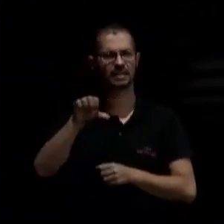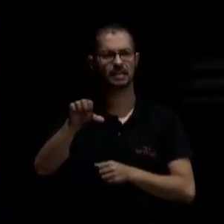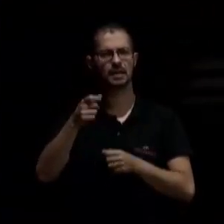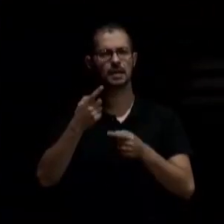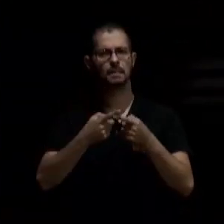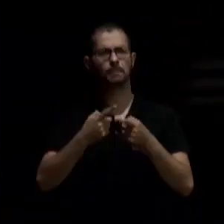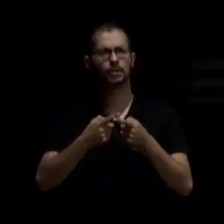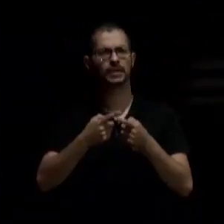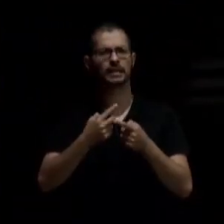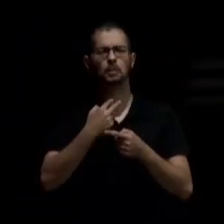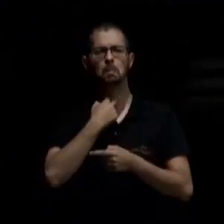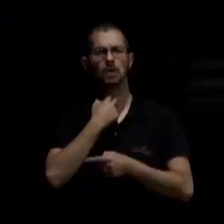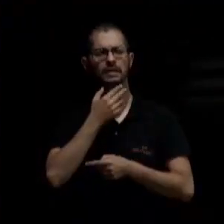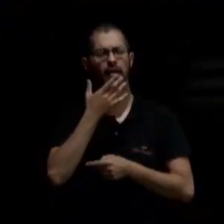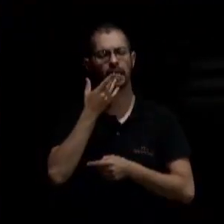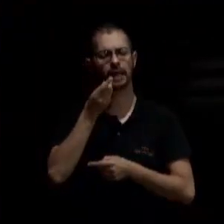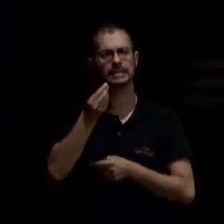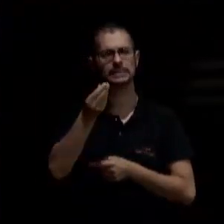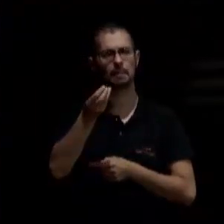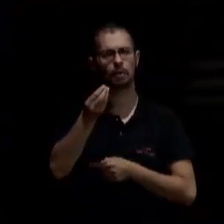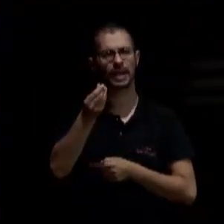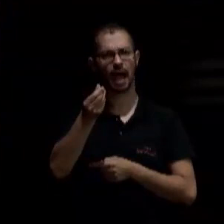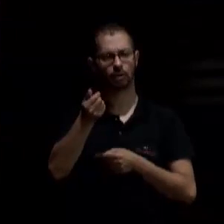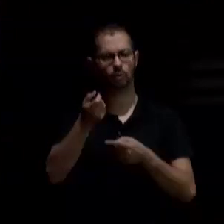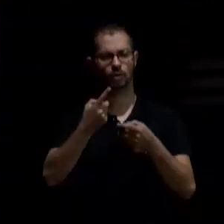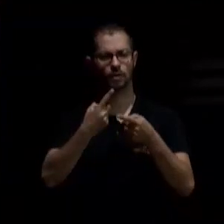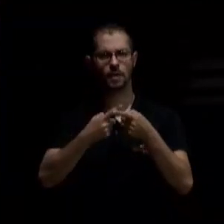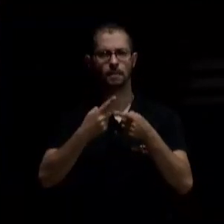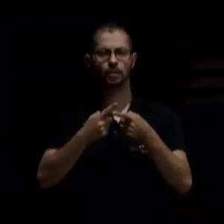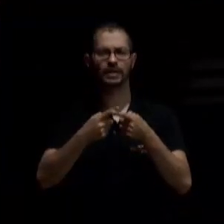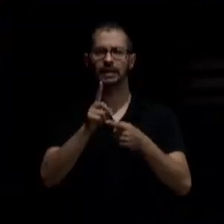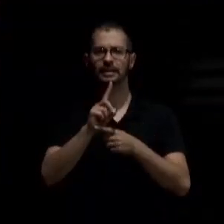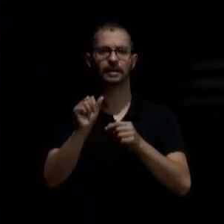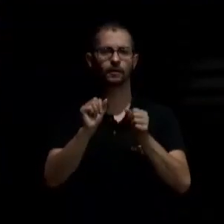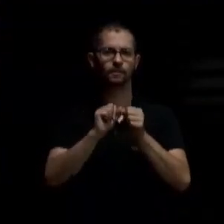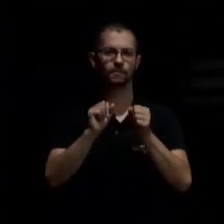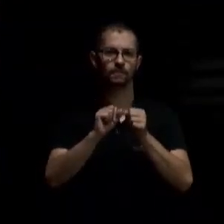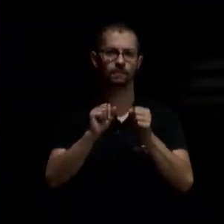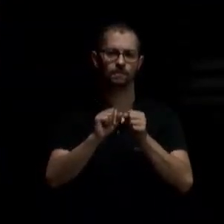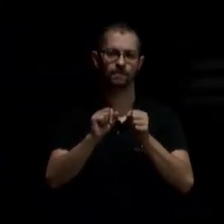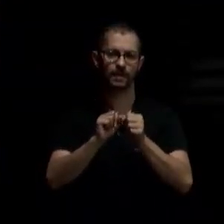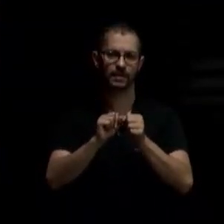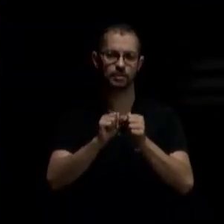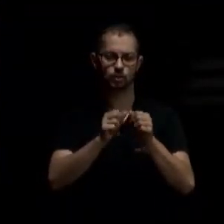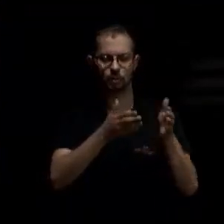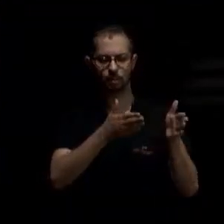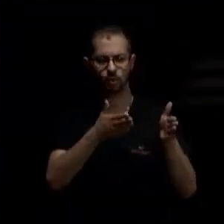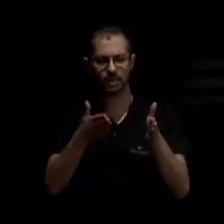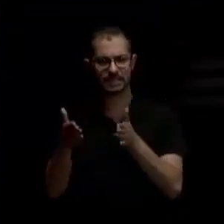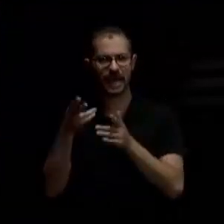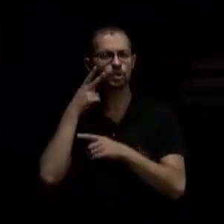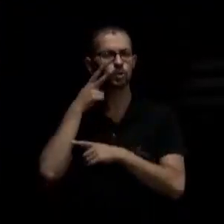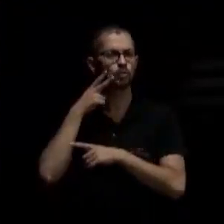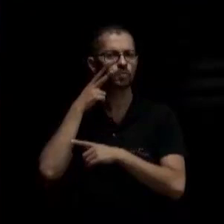ser saboreado? Porque ele não passou pelo processo das trasfegações do vinho.